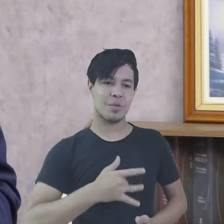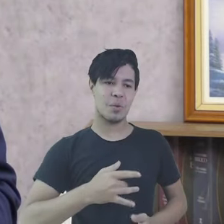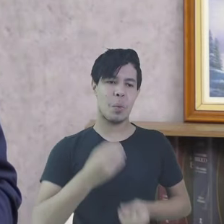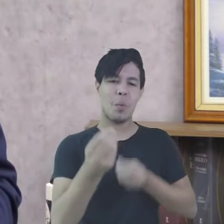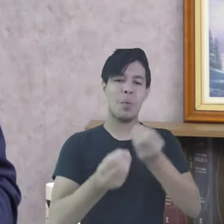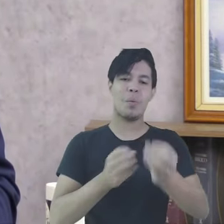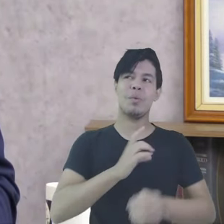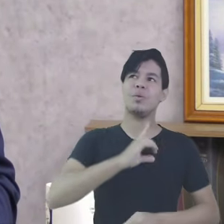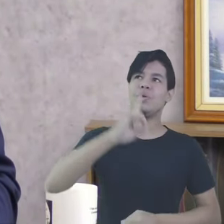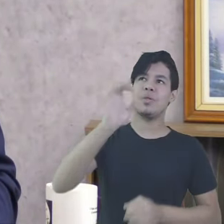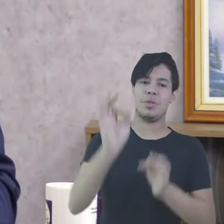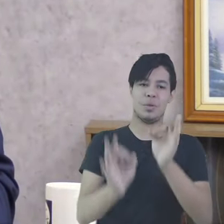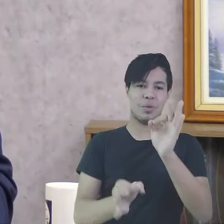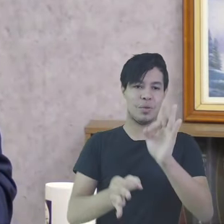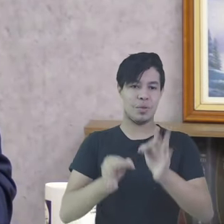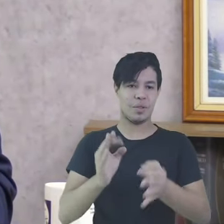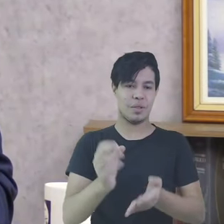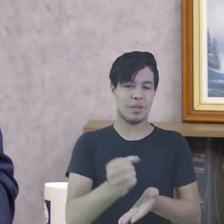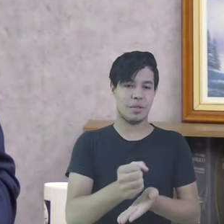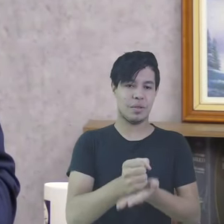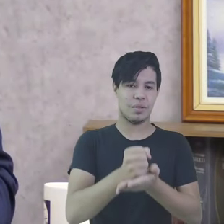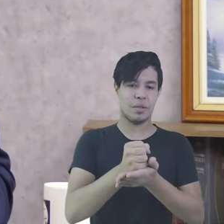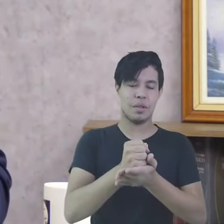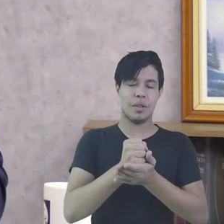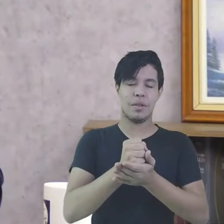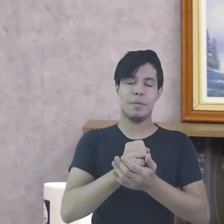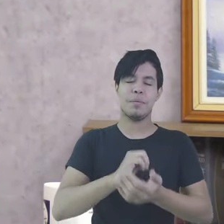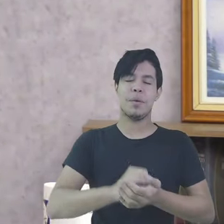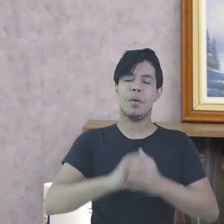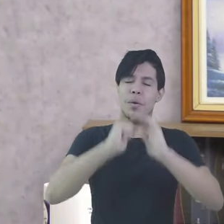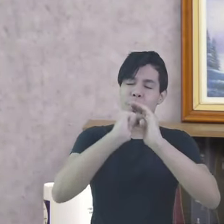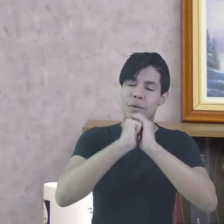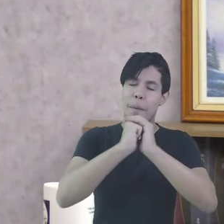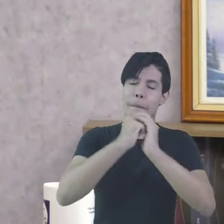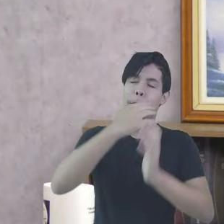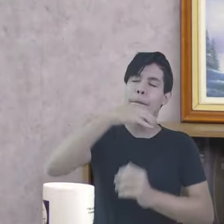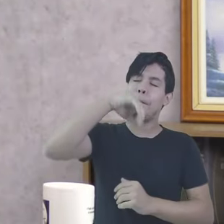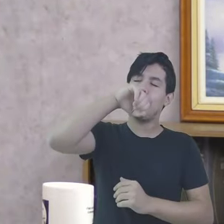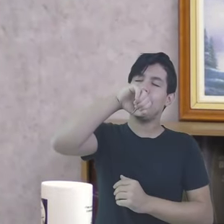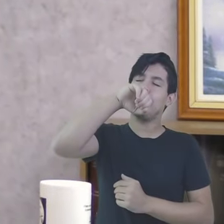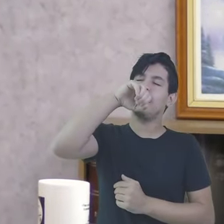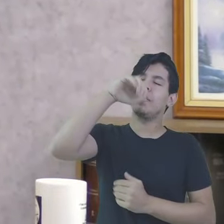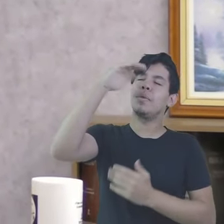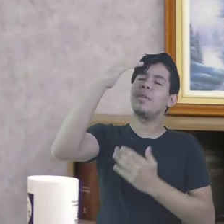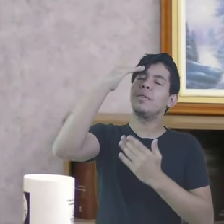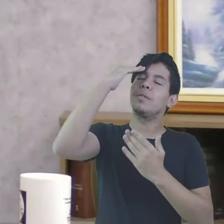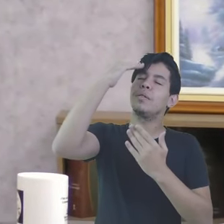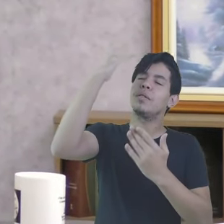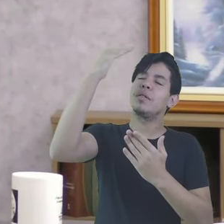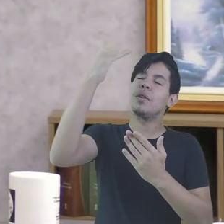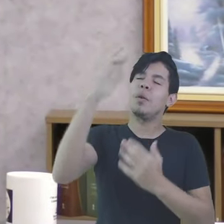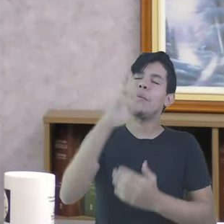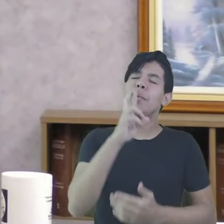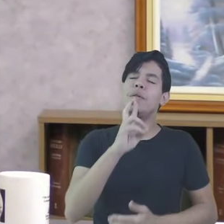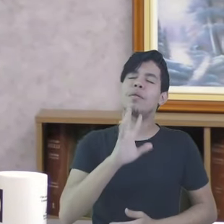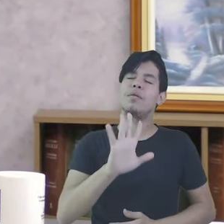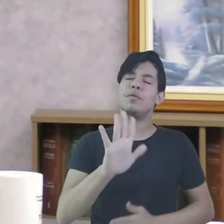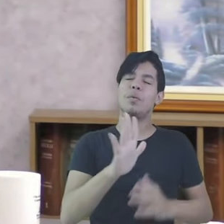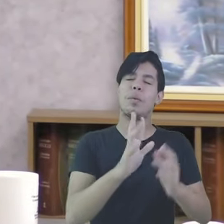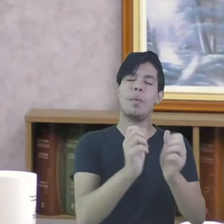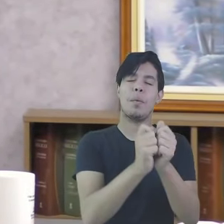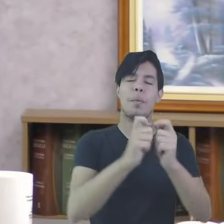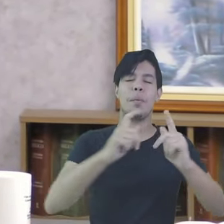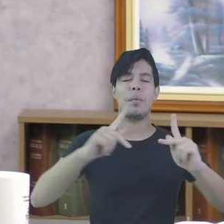salvação. Posso orar com você? Pai, obrigado pelas revelações do Apocalipse.